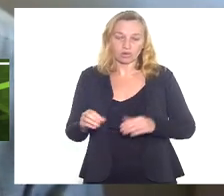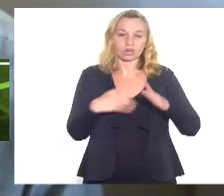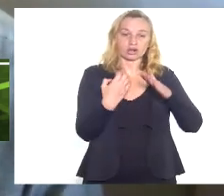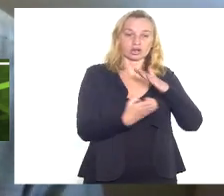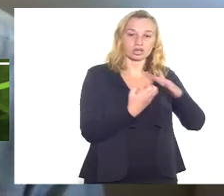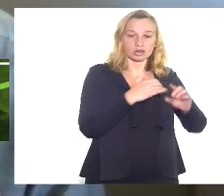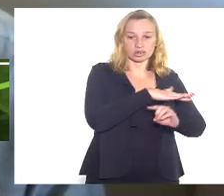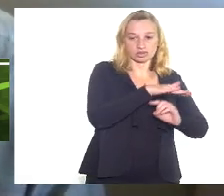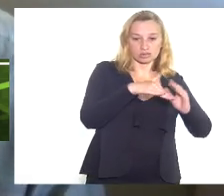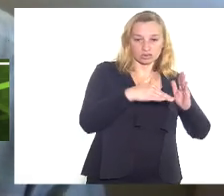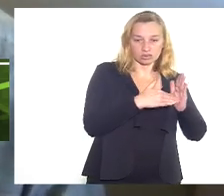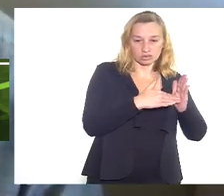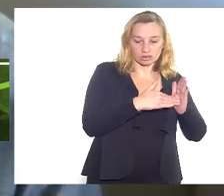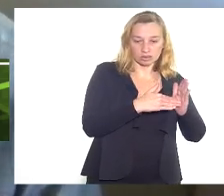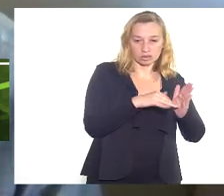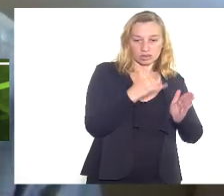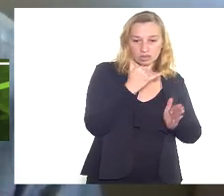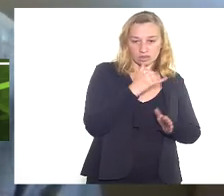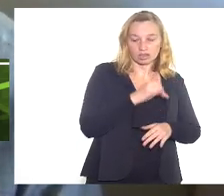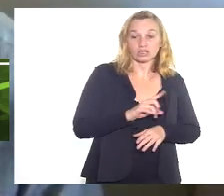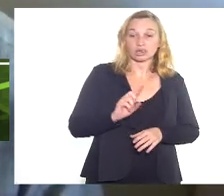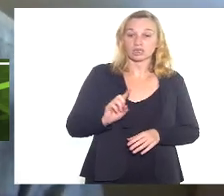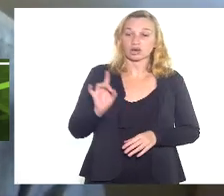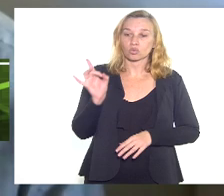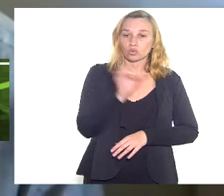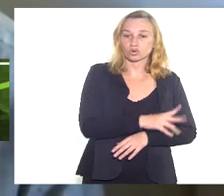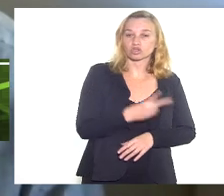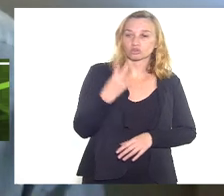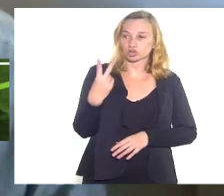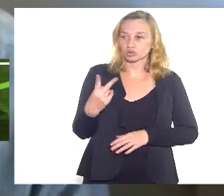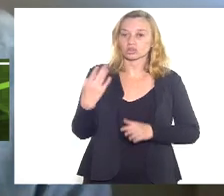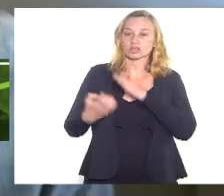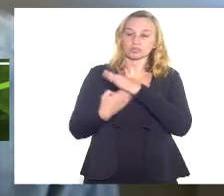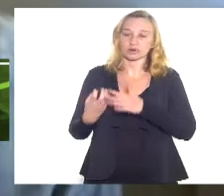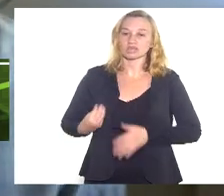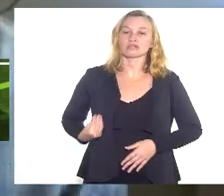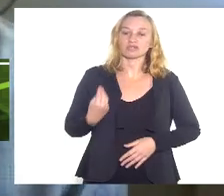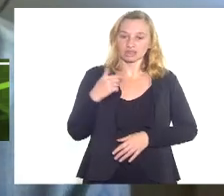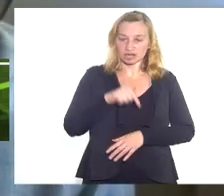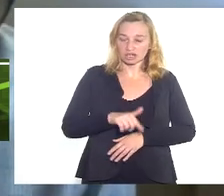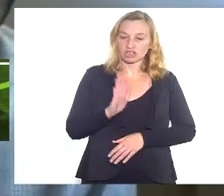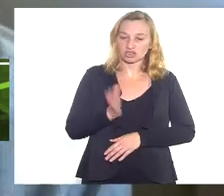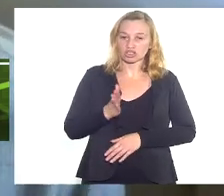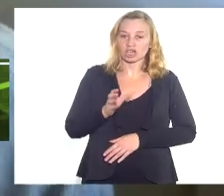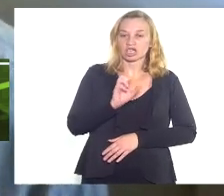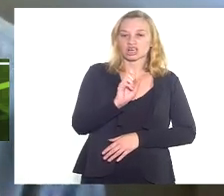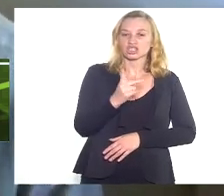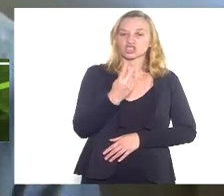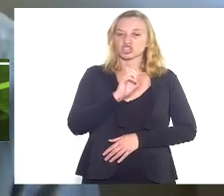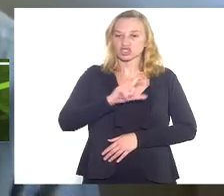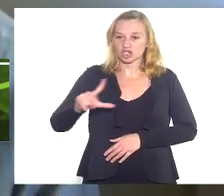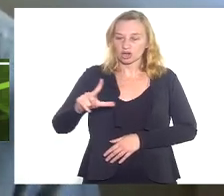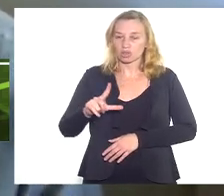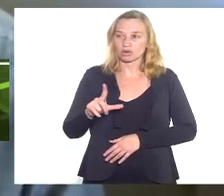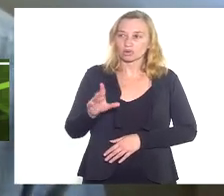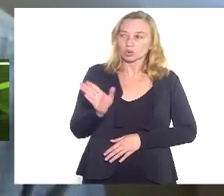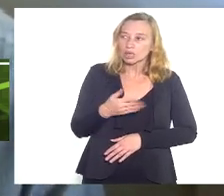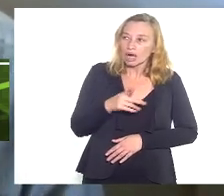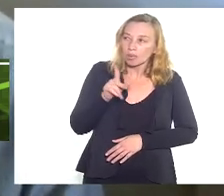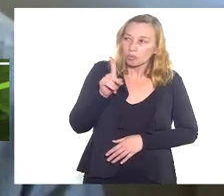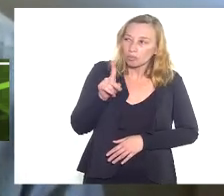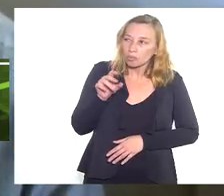e as últimas duas concessionárias que já estiveram aqui, que é a Shell e a Porto...